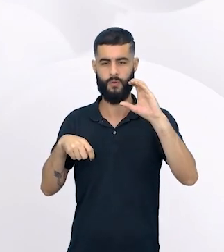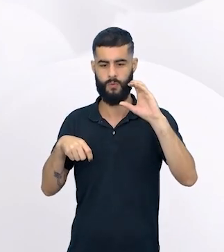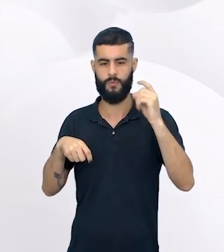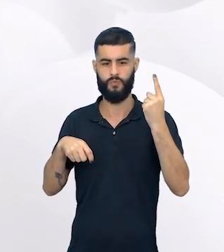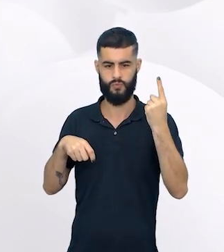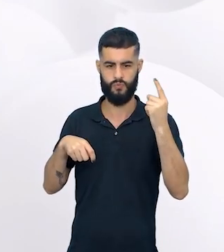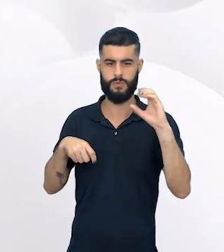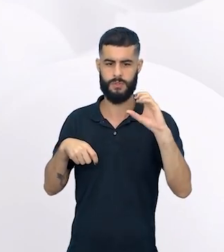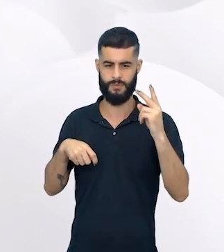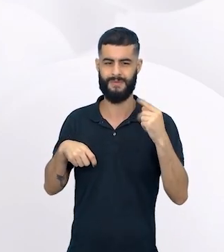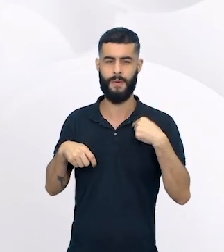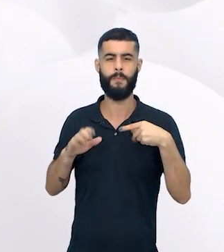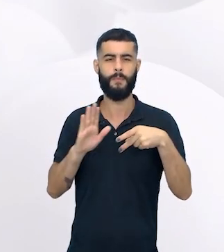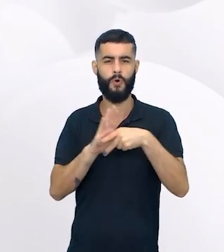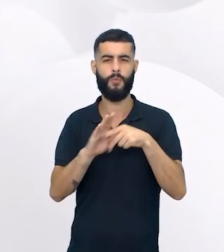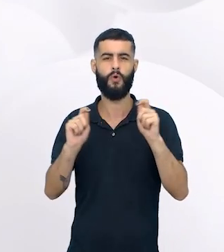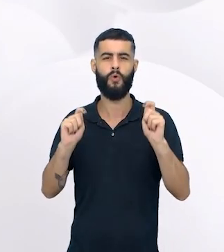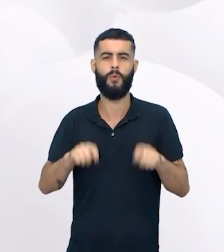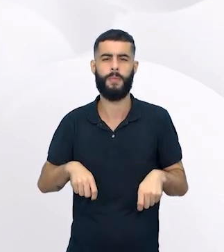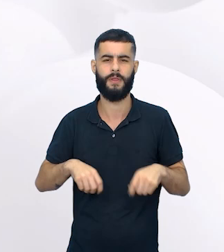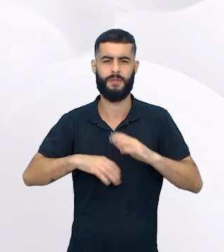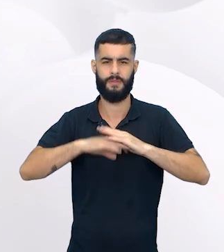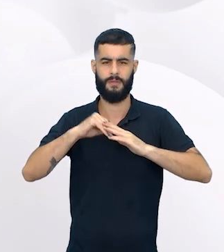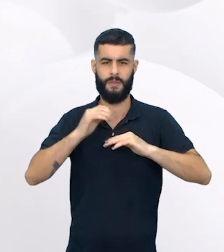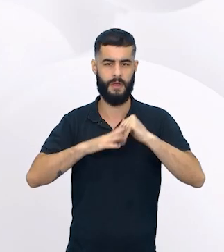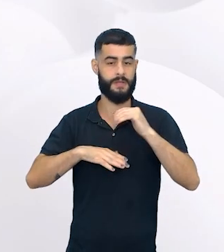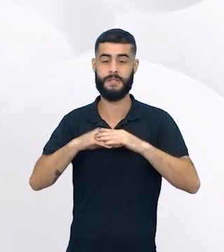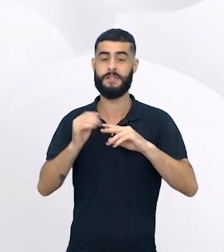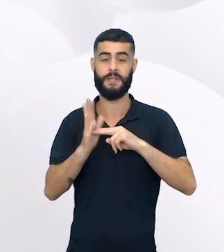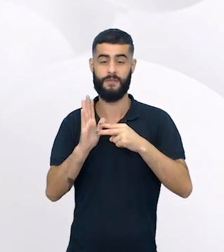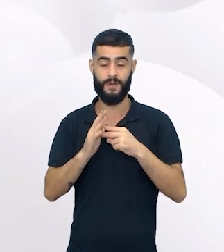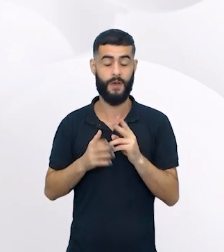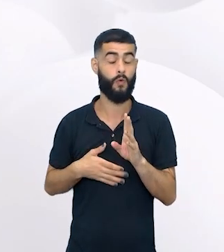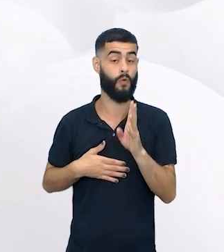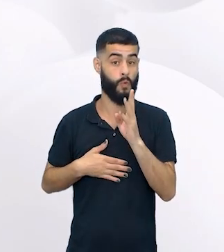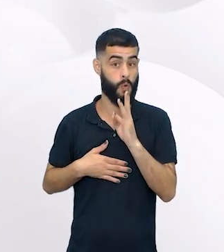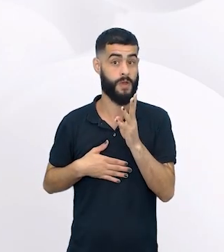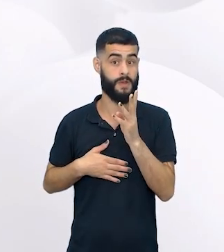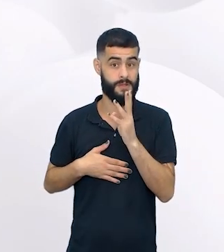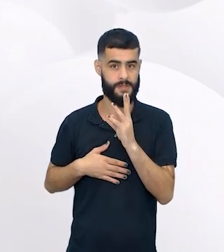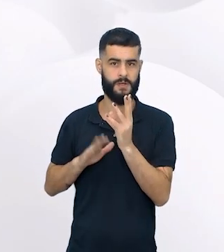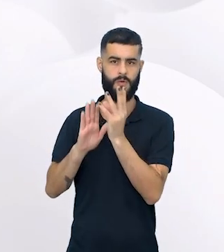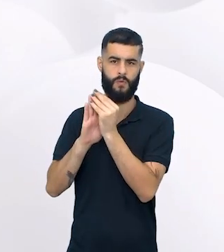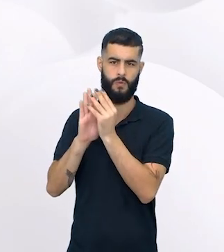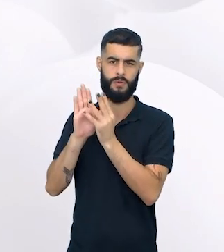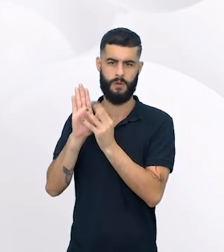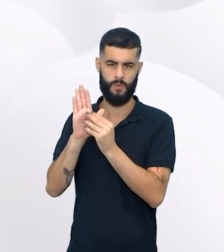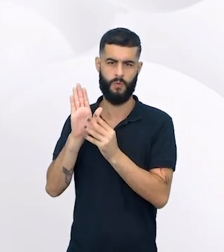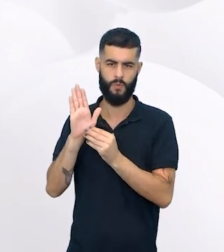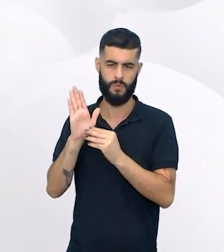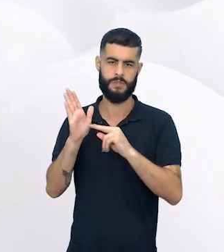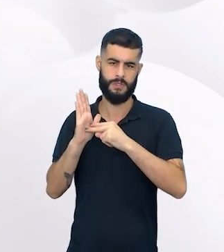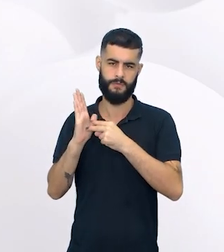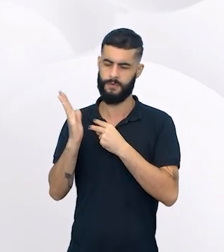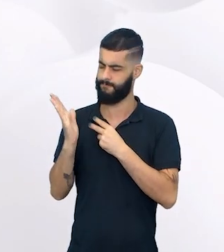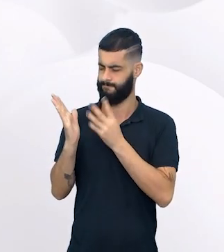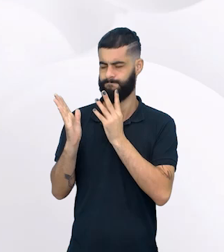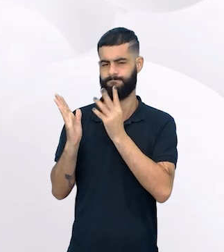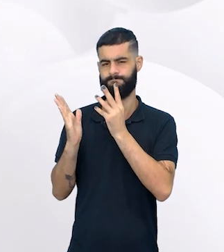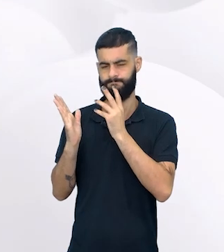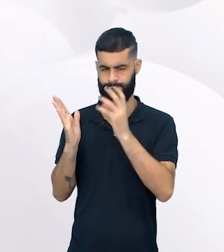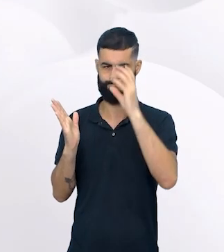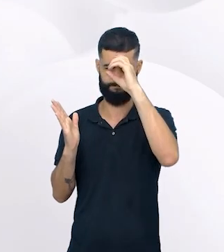1, que está relacionada ao domínio de conteúdos, então a ideia aqui é que você possa se apropriar do que está